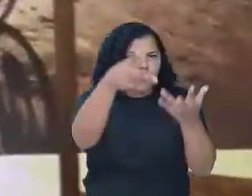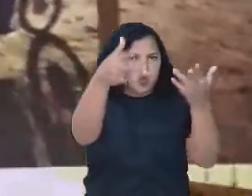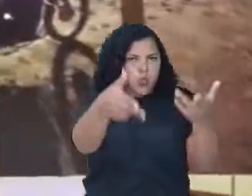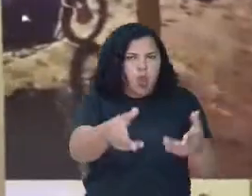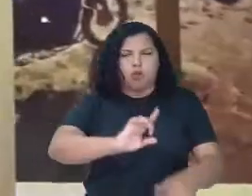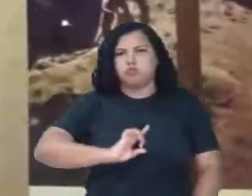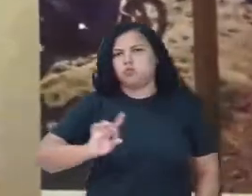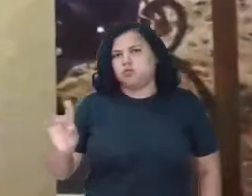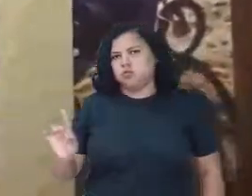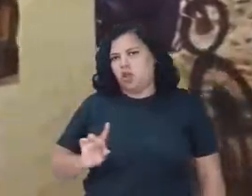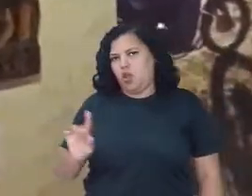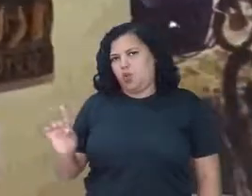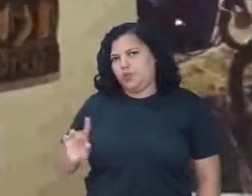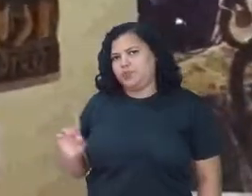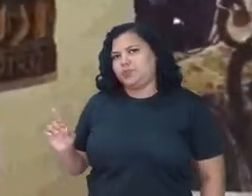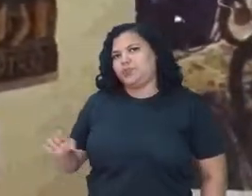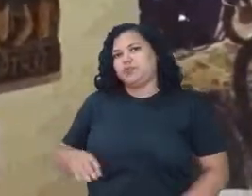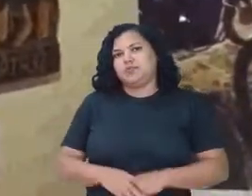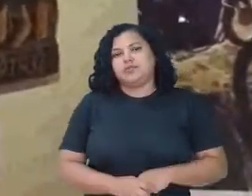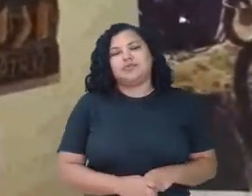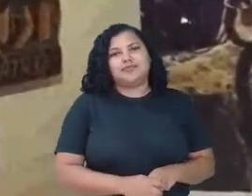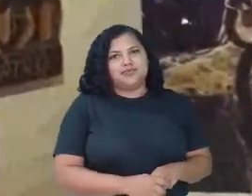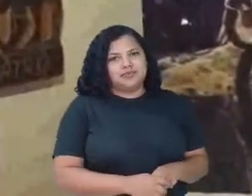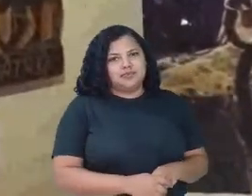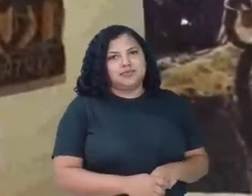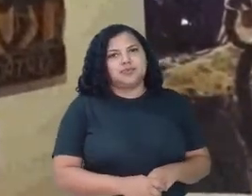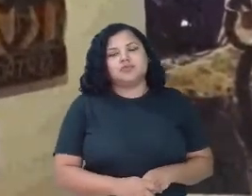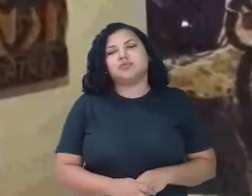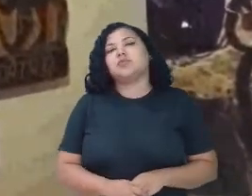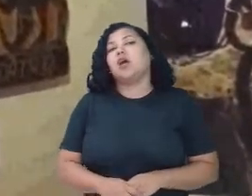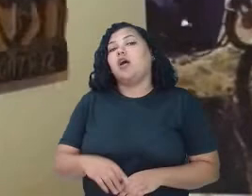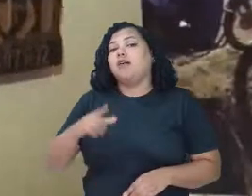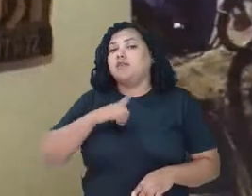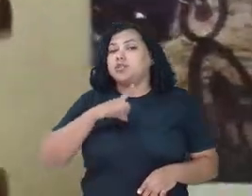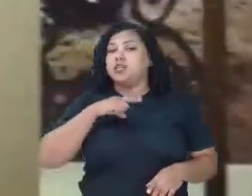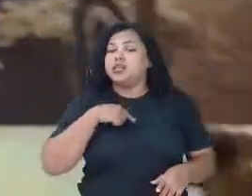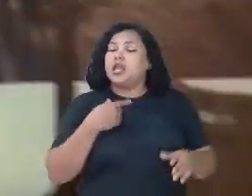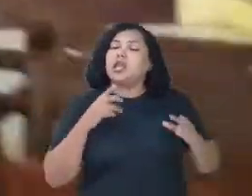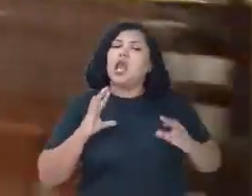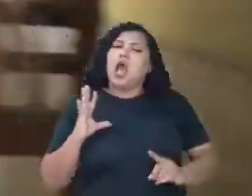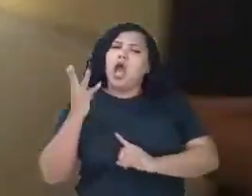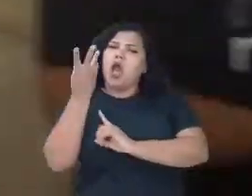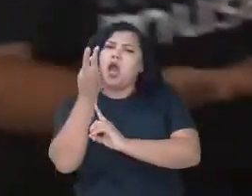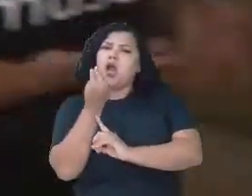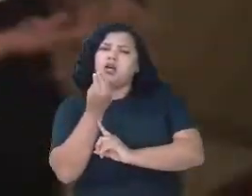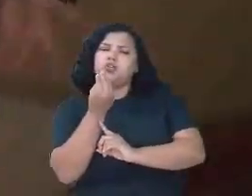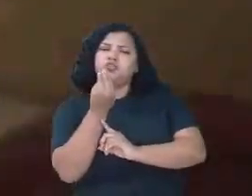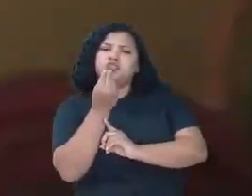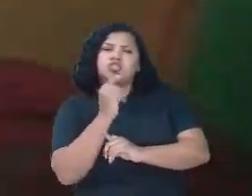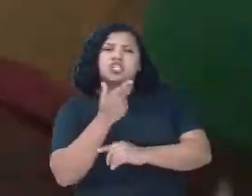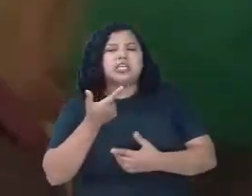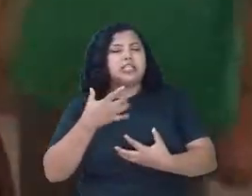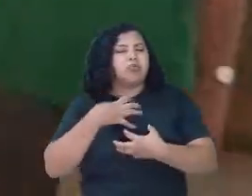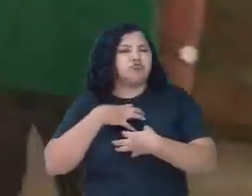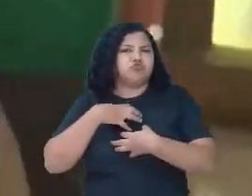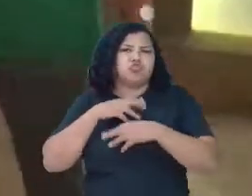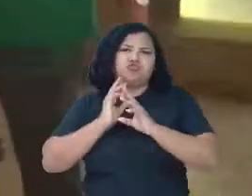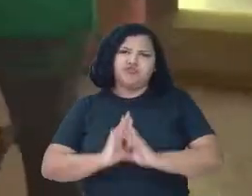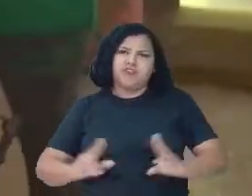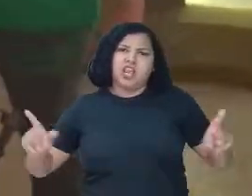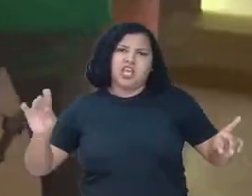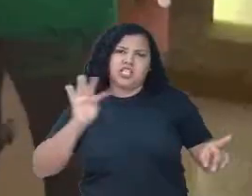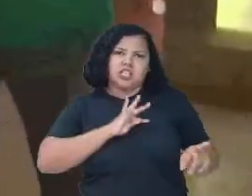sertão, como é o caso de Jota No caso de Borges. Jota Borges. Você tem obras de outros artistas também que usam da técnica da xilogravura, mas que